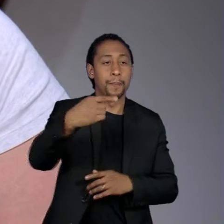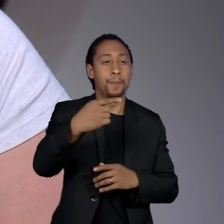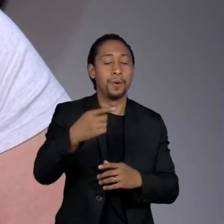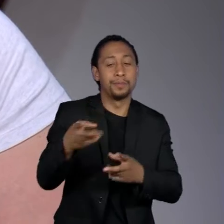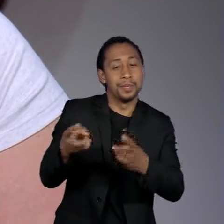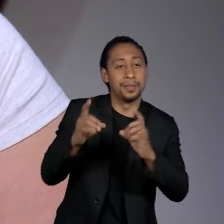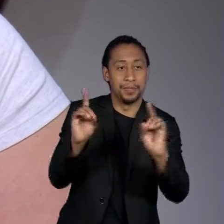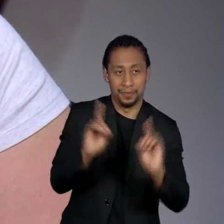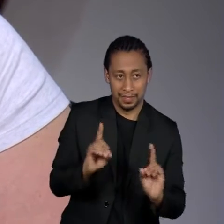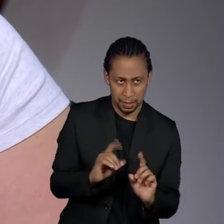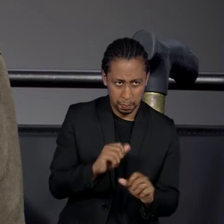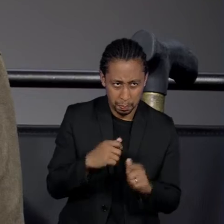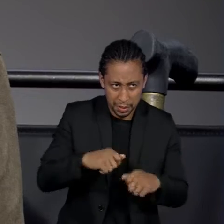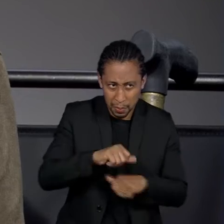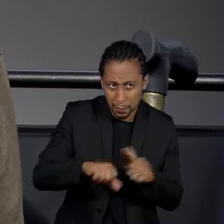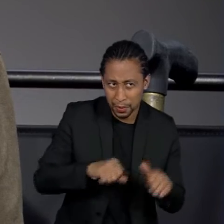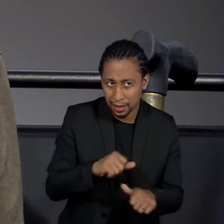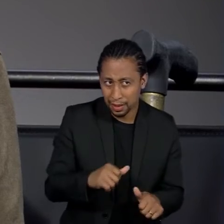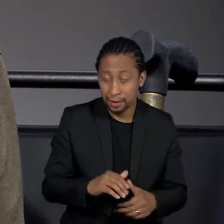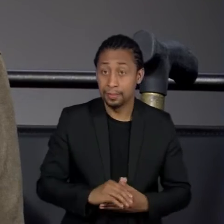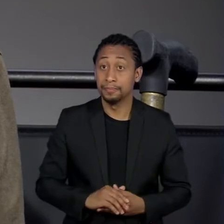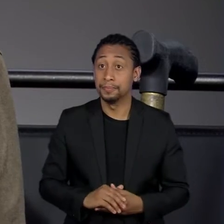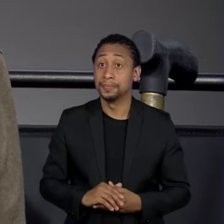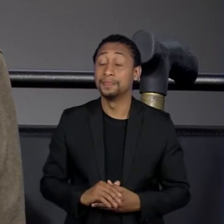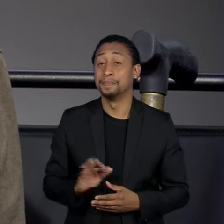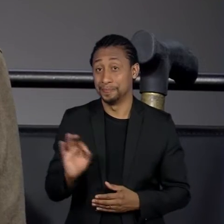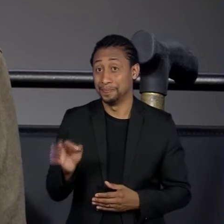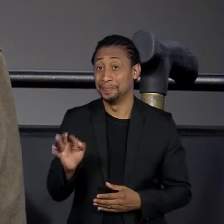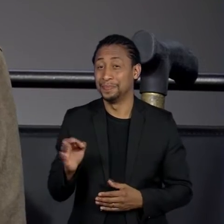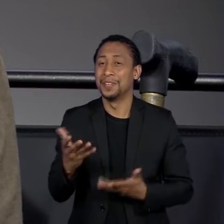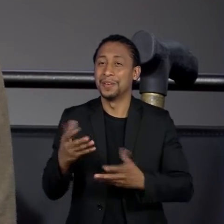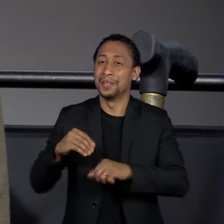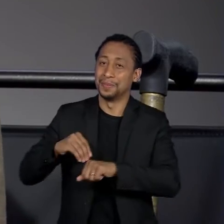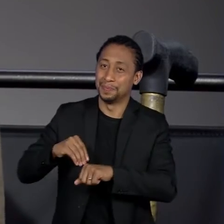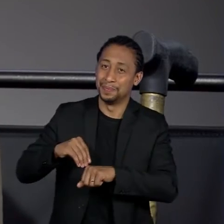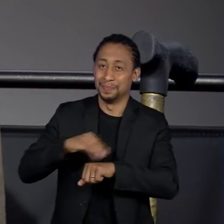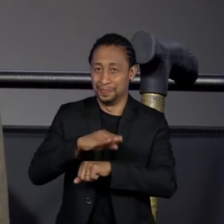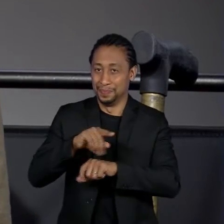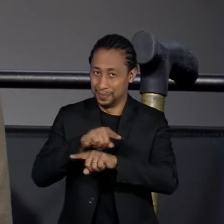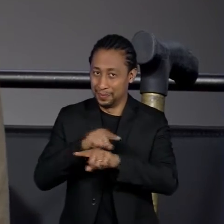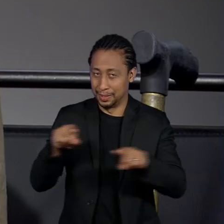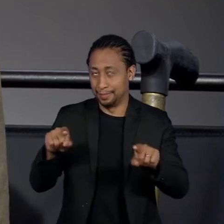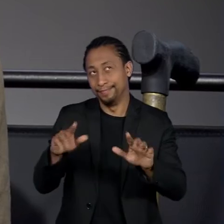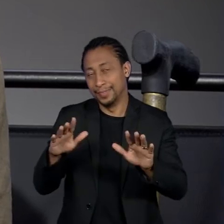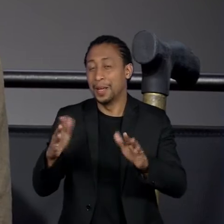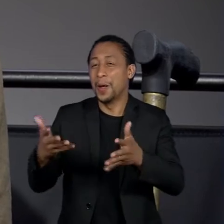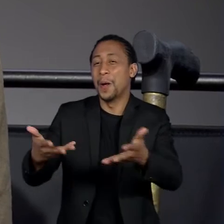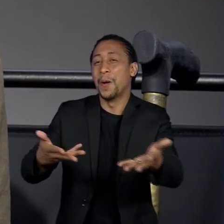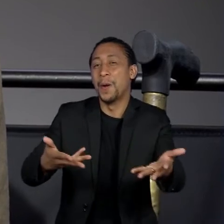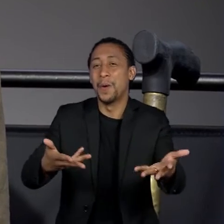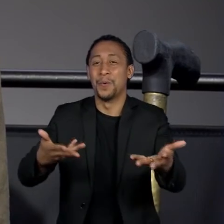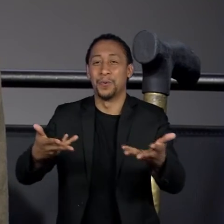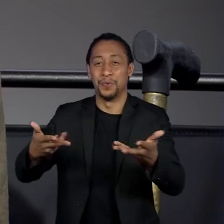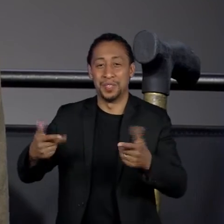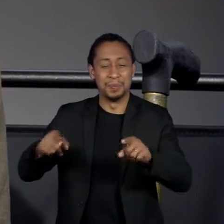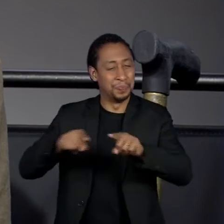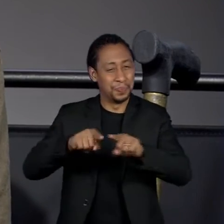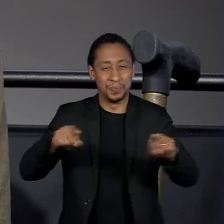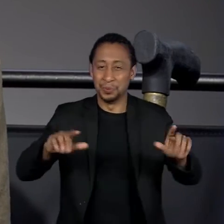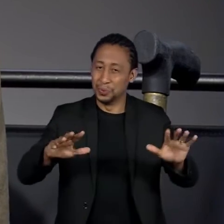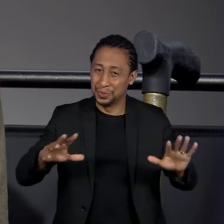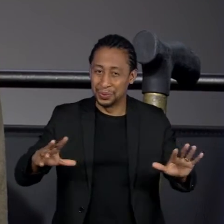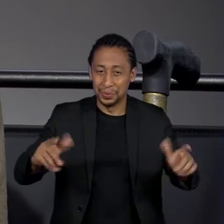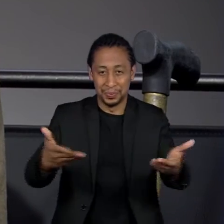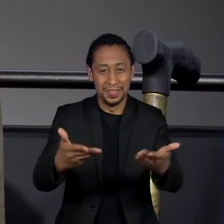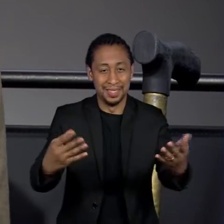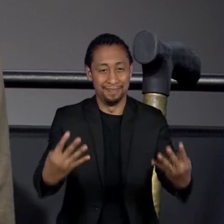mudar? Exatamente. Para finalizar, eu queria fazer um convite a todas, todos e todos que estão aí